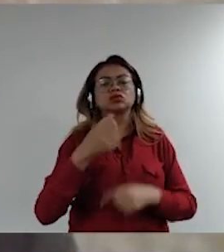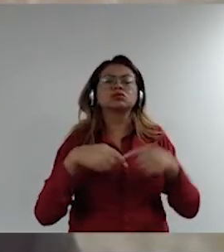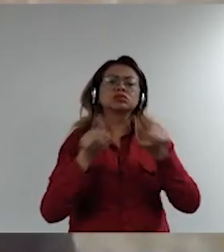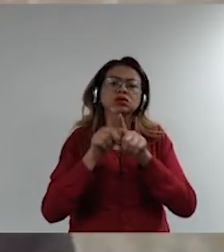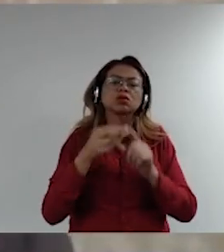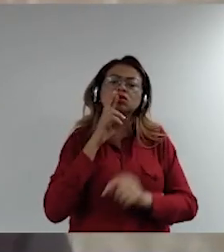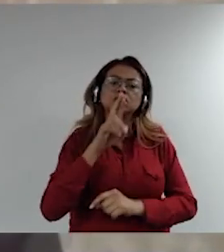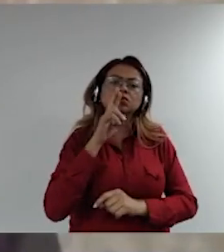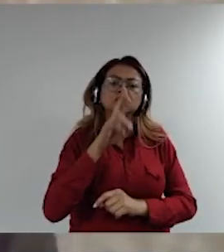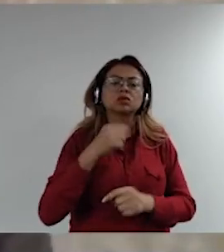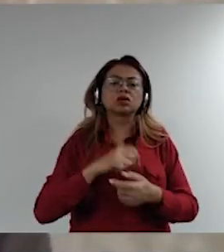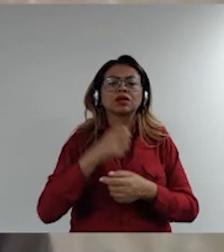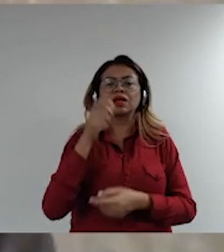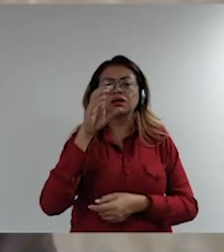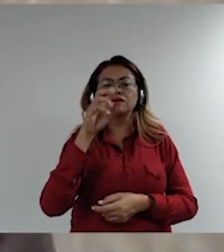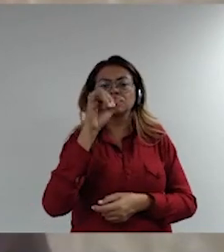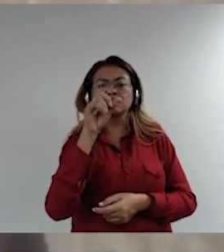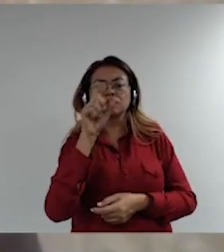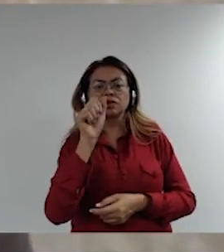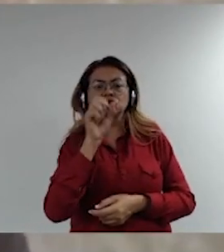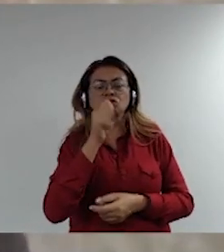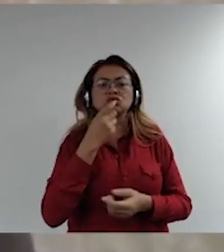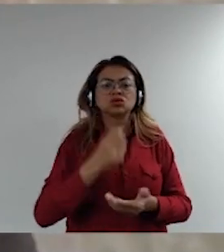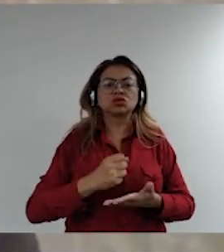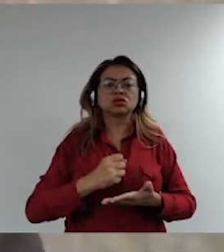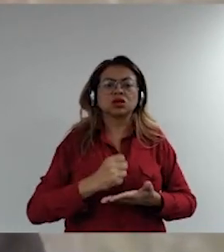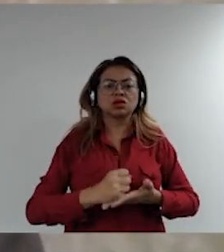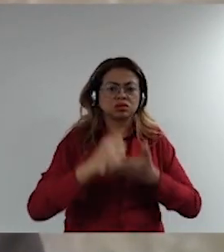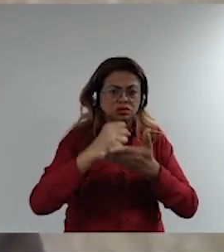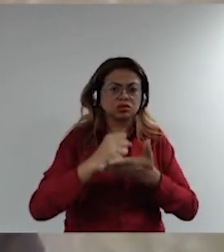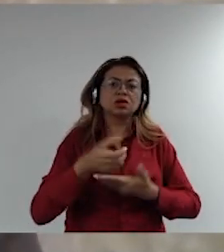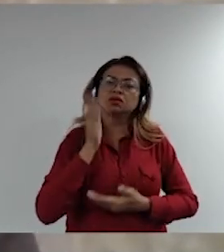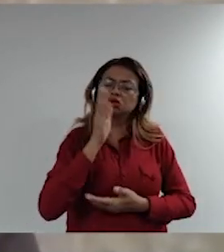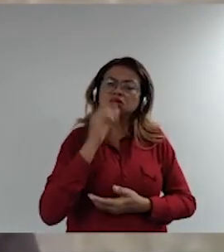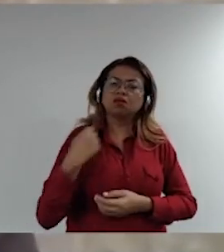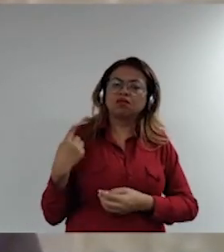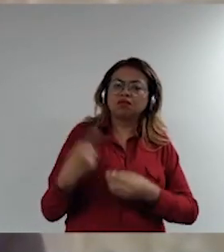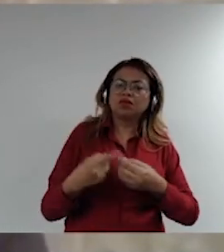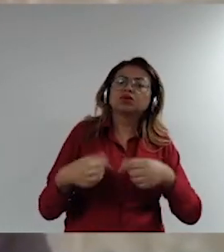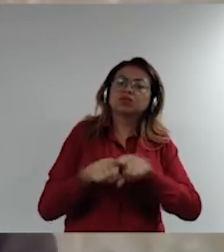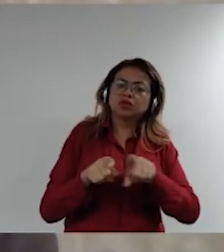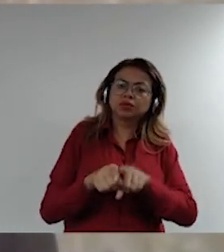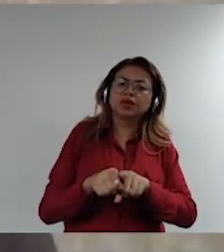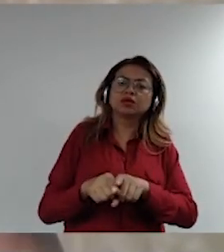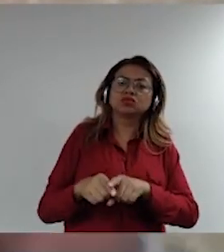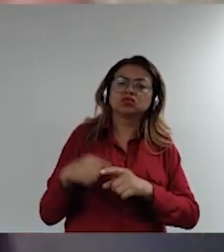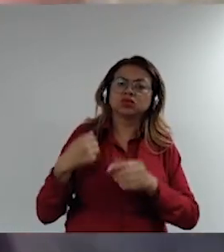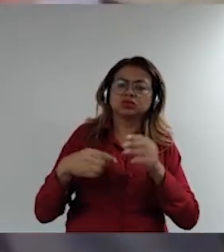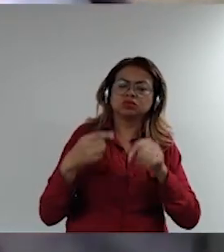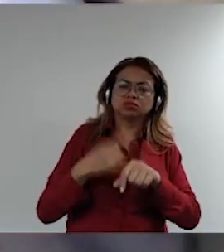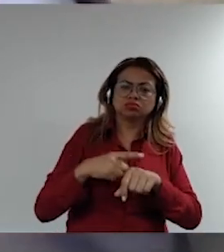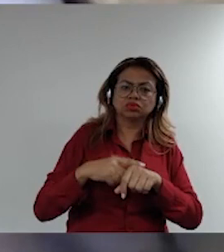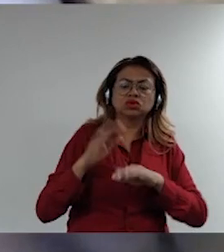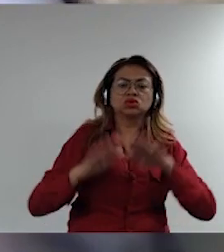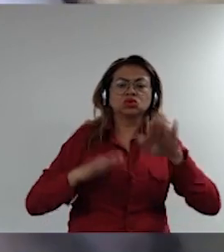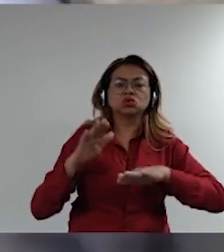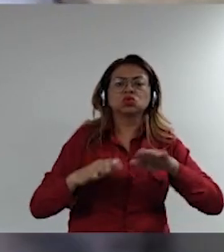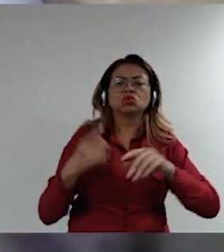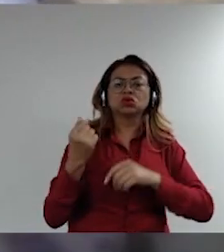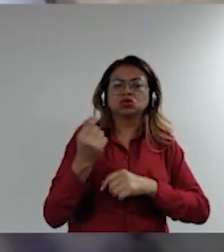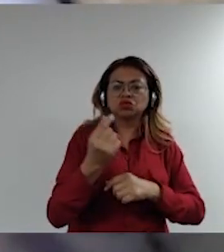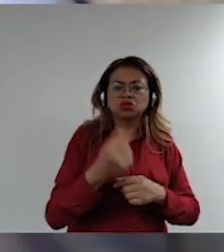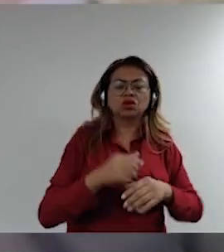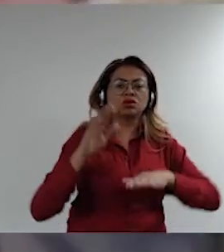as caixas de assistência já vinham de uma dificuldade. Às vezes a gente tem a